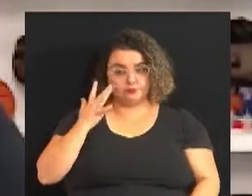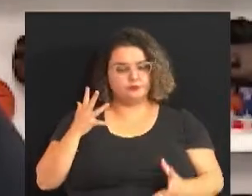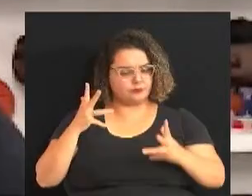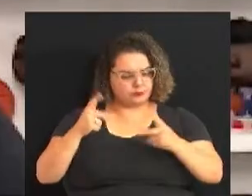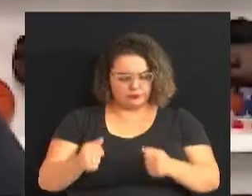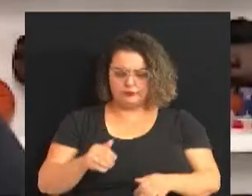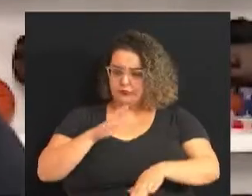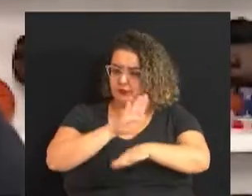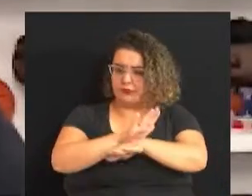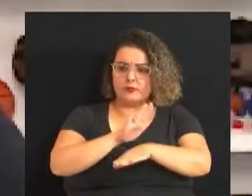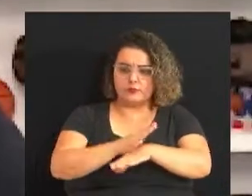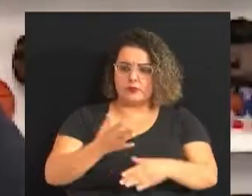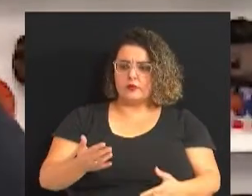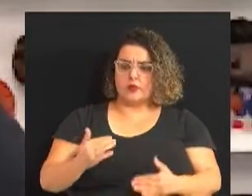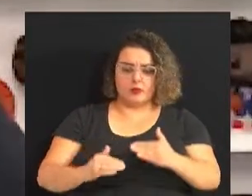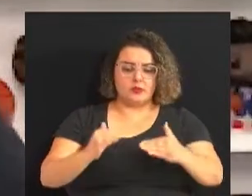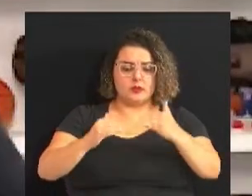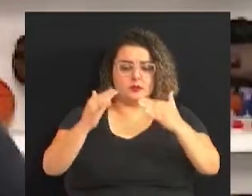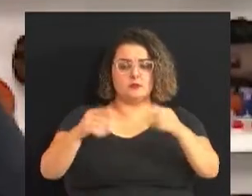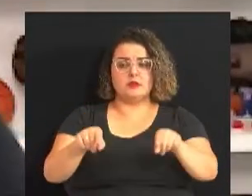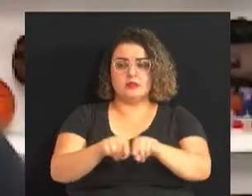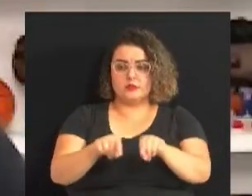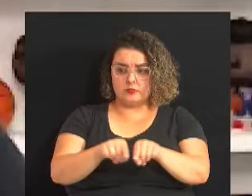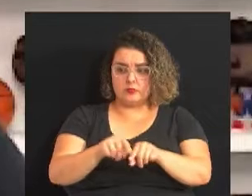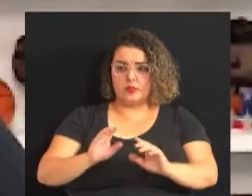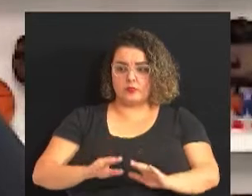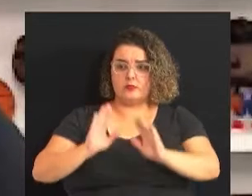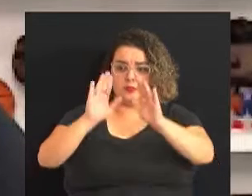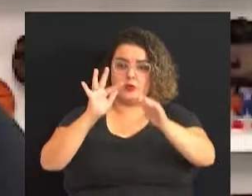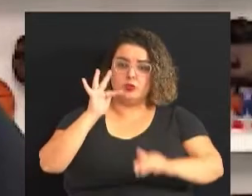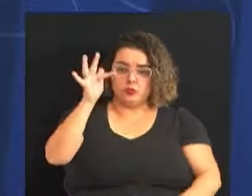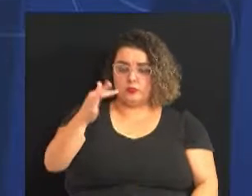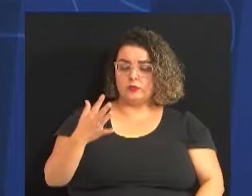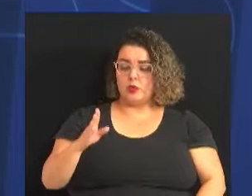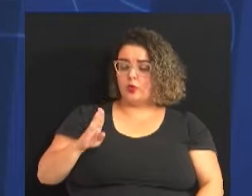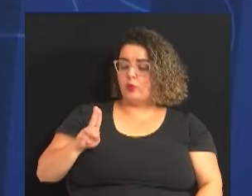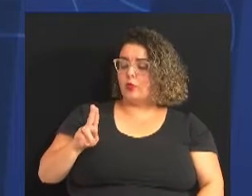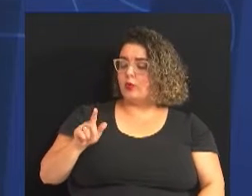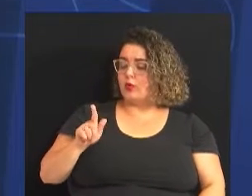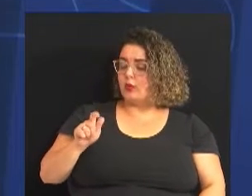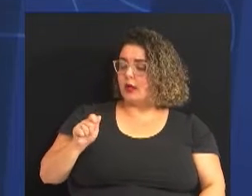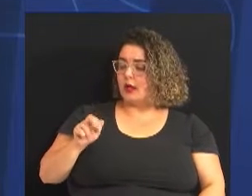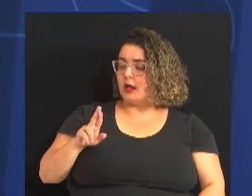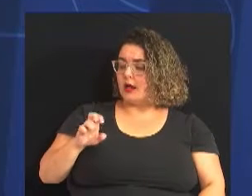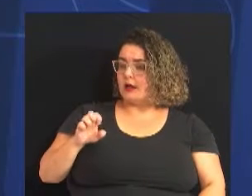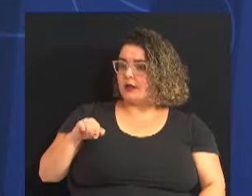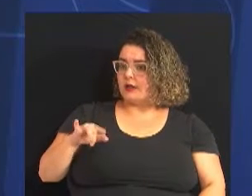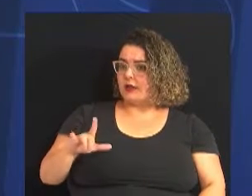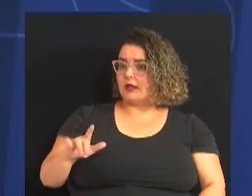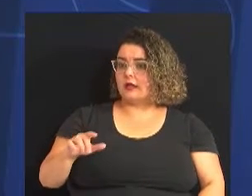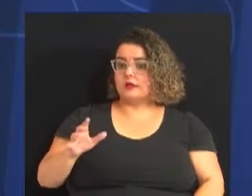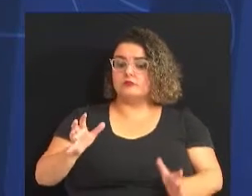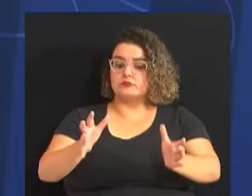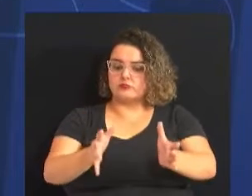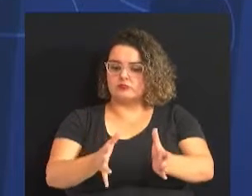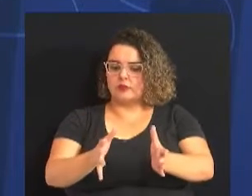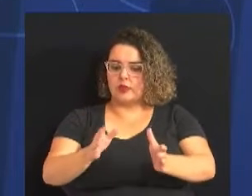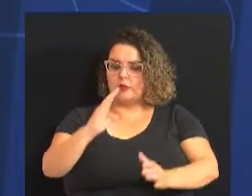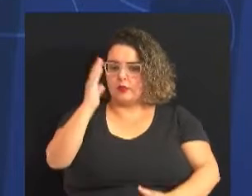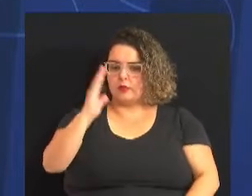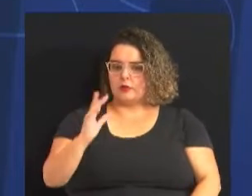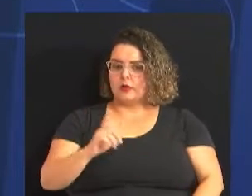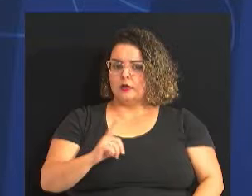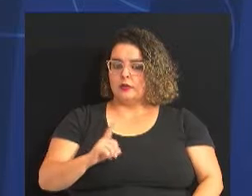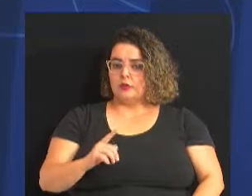ele individual a crescer, mas também o nosso basquete lá no futuro. E Bulgarelli, como nós entramos no tema seleção brasileira, o Brasil teve